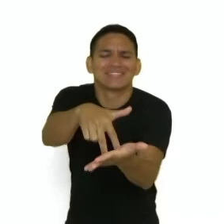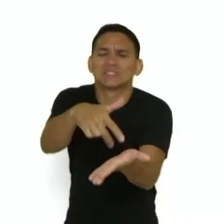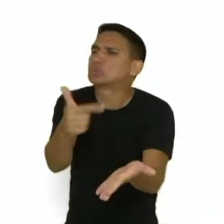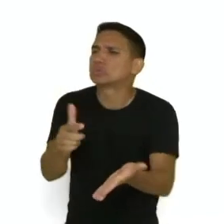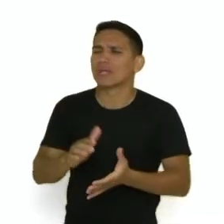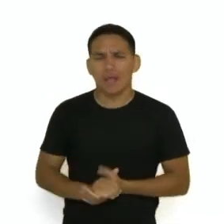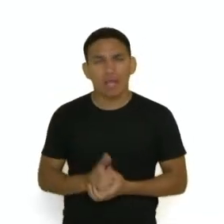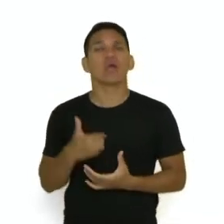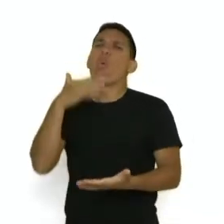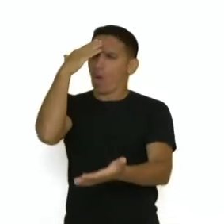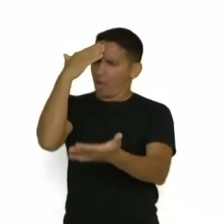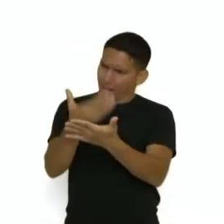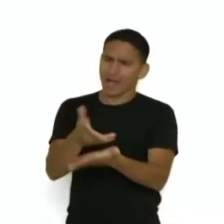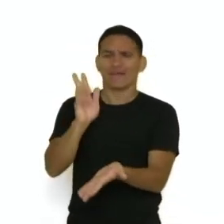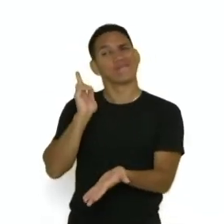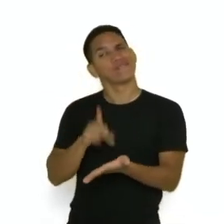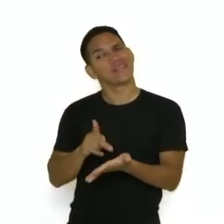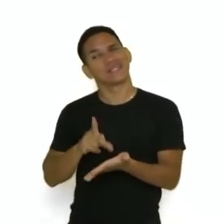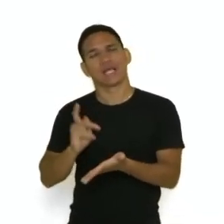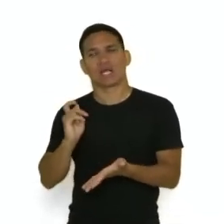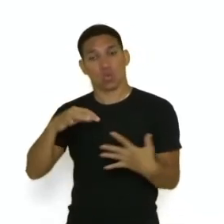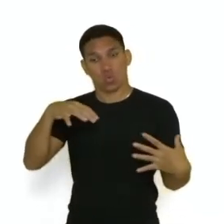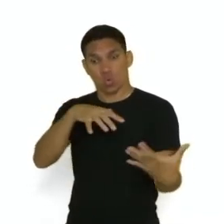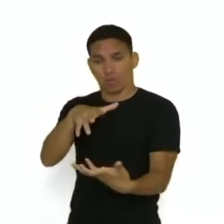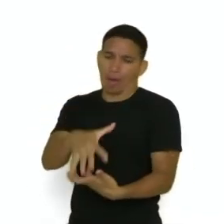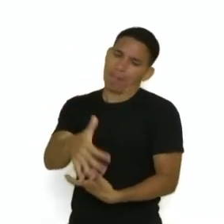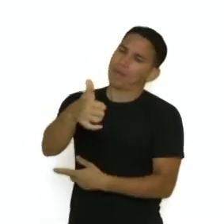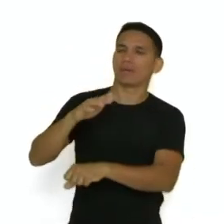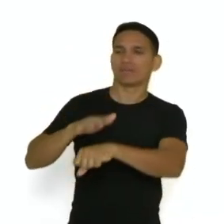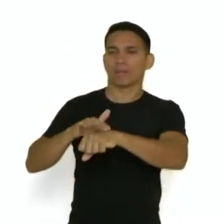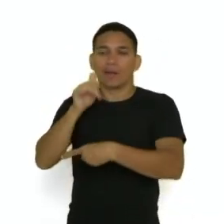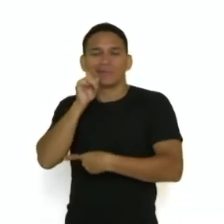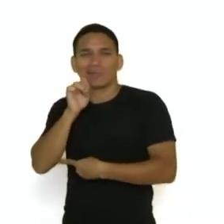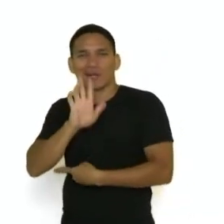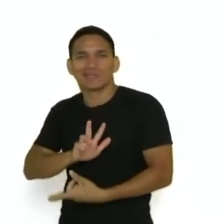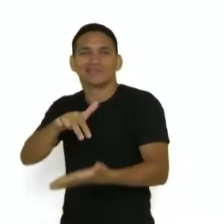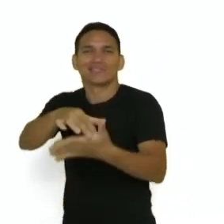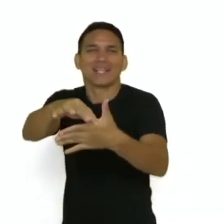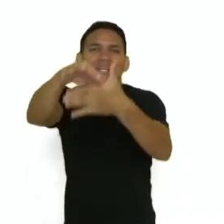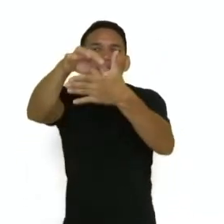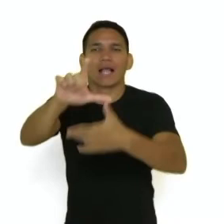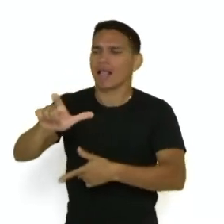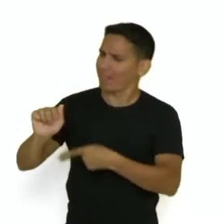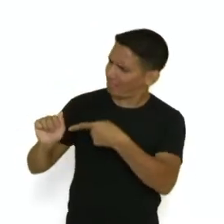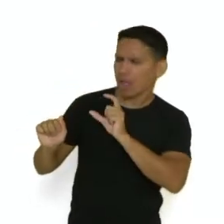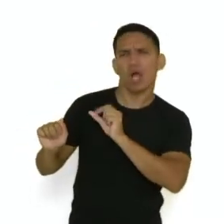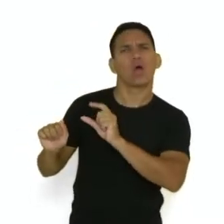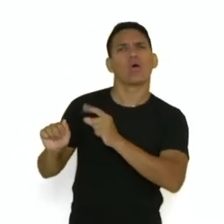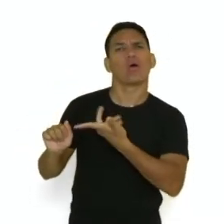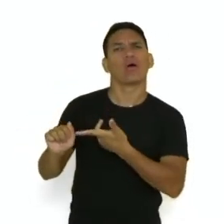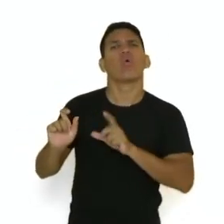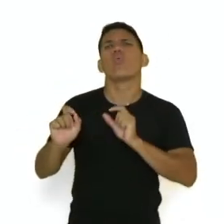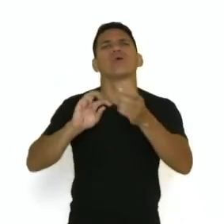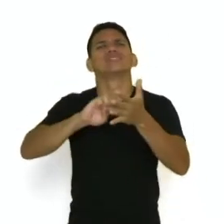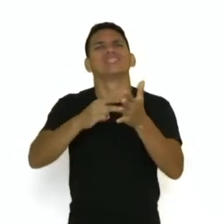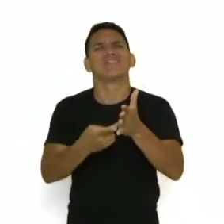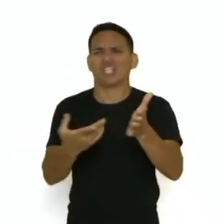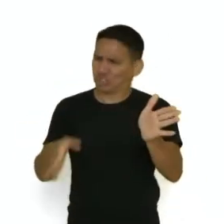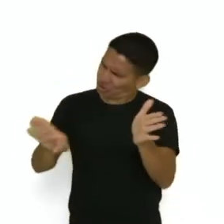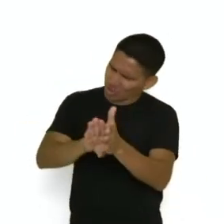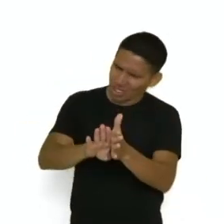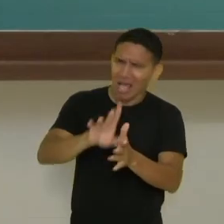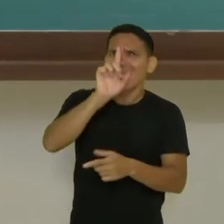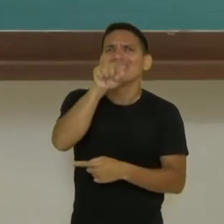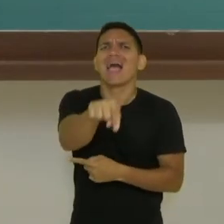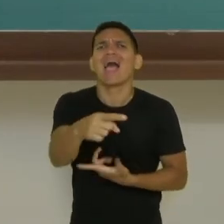Acredito sinceramente que o mundo será melhor quando as mulheres chegarem lá. Qual o sentido da expressão chegar